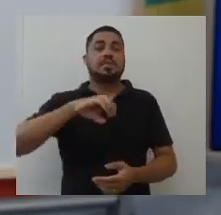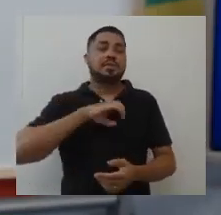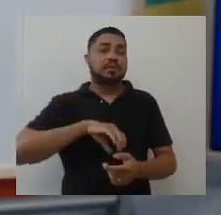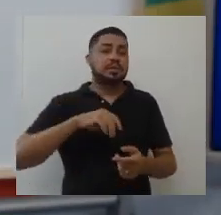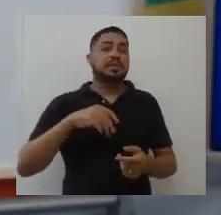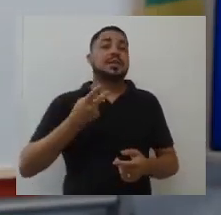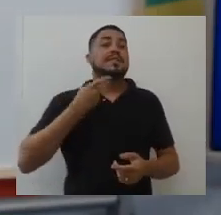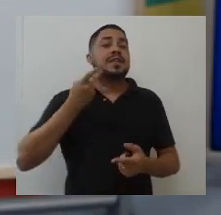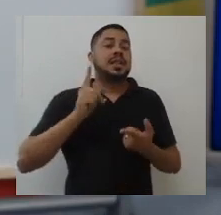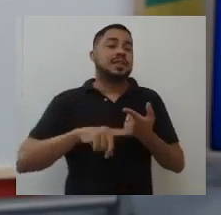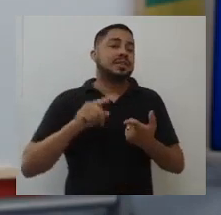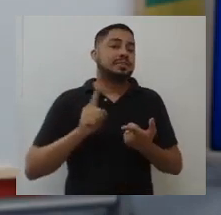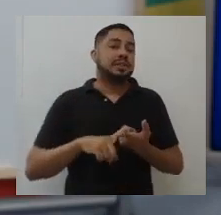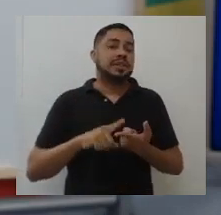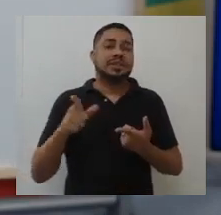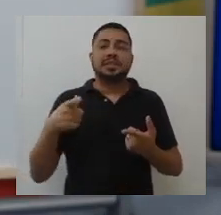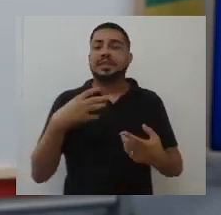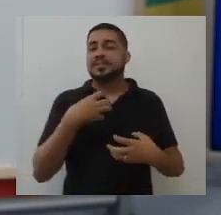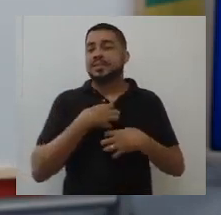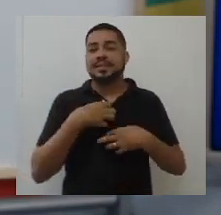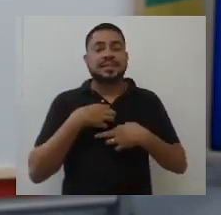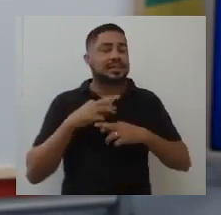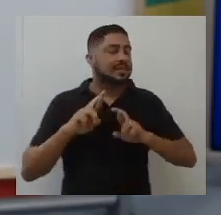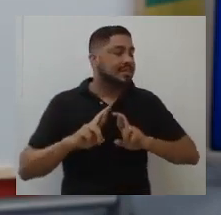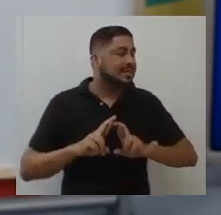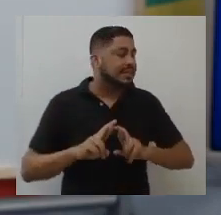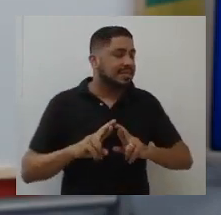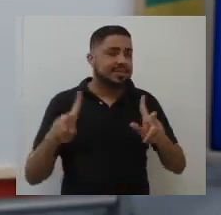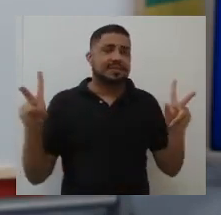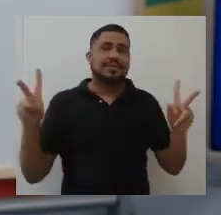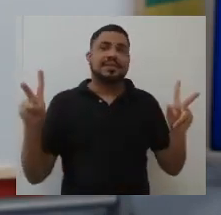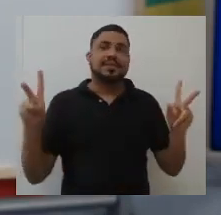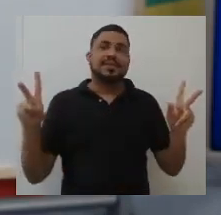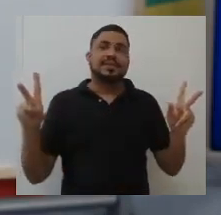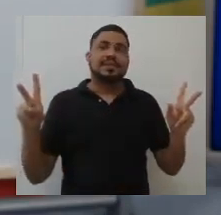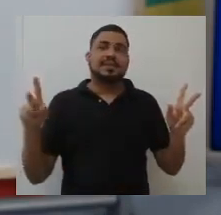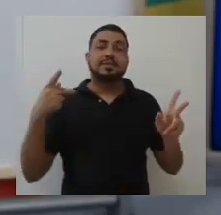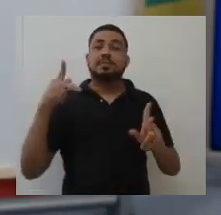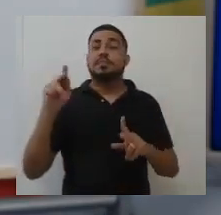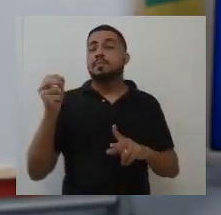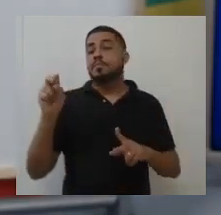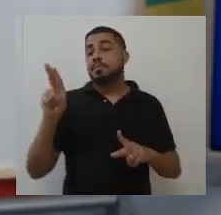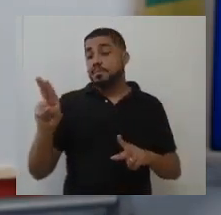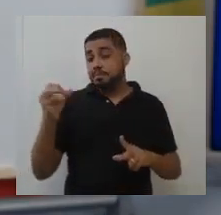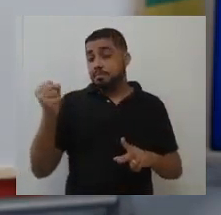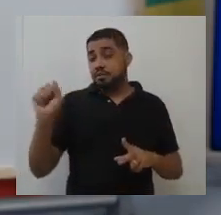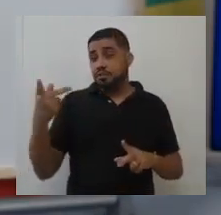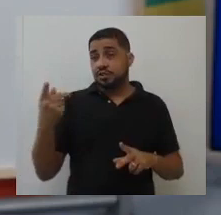pronúncia também, ela tem um sentido totalmente contrário. Tá certo? Push significa